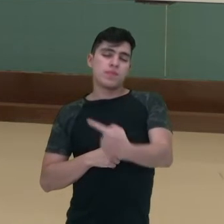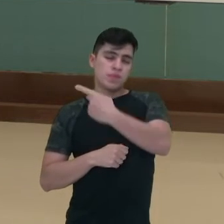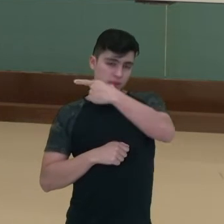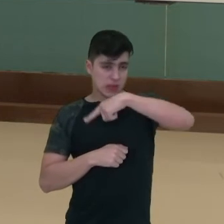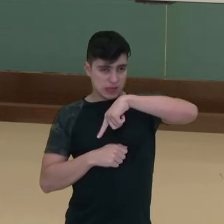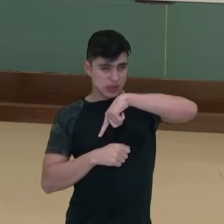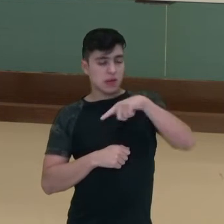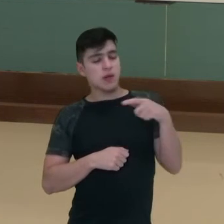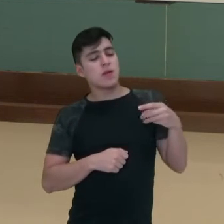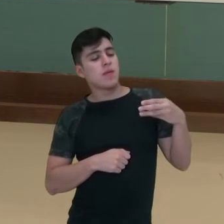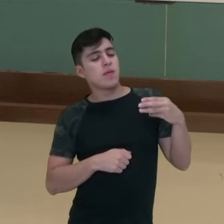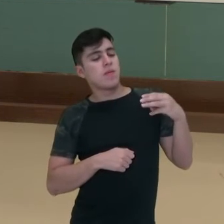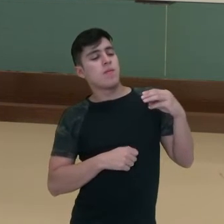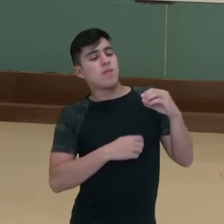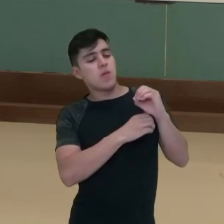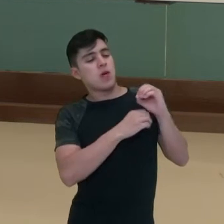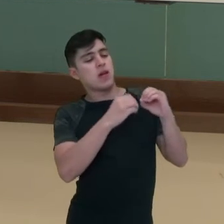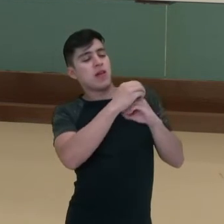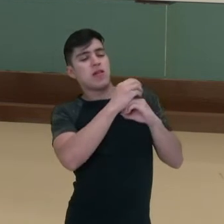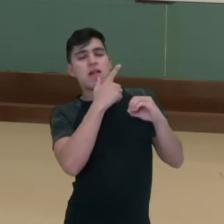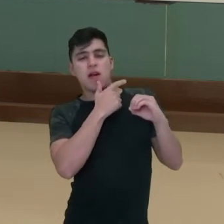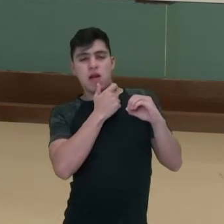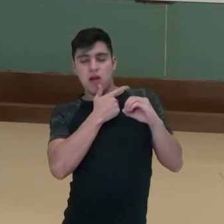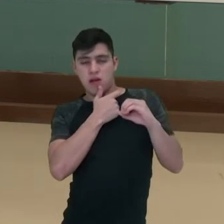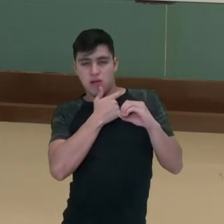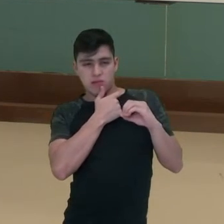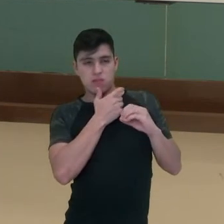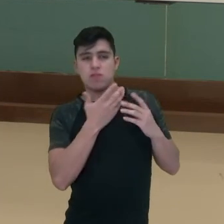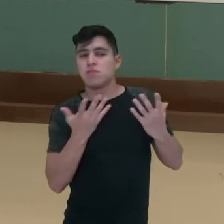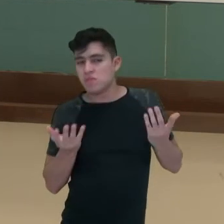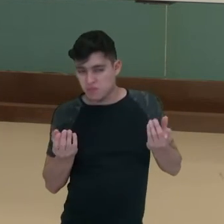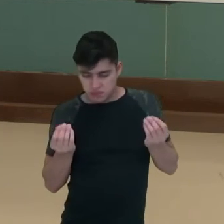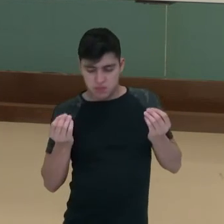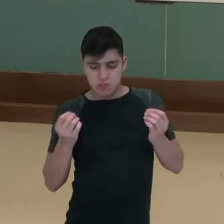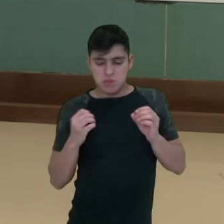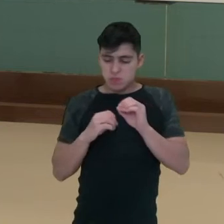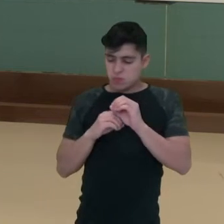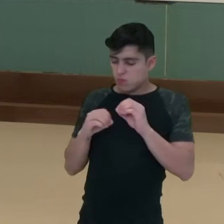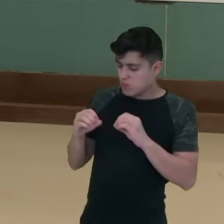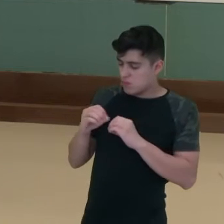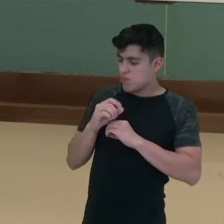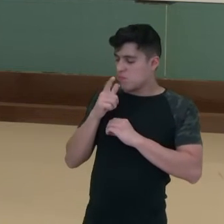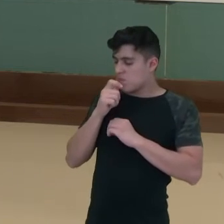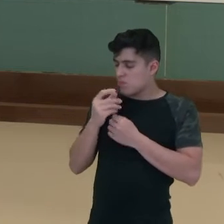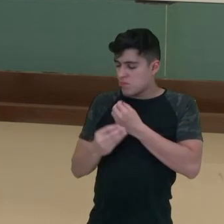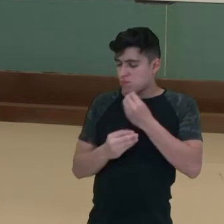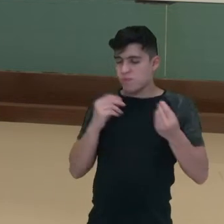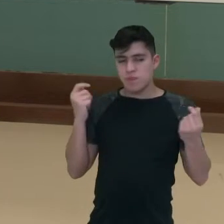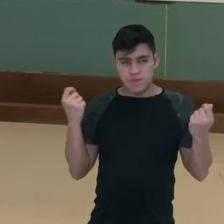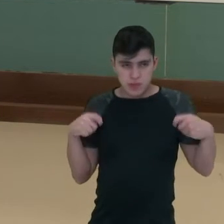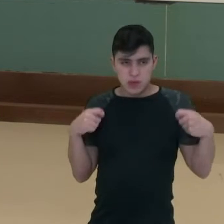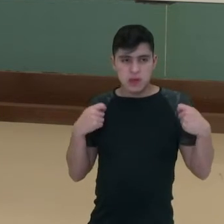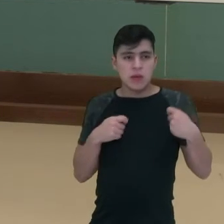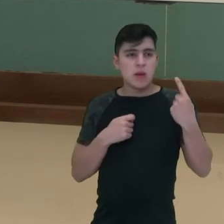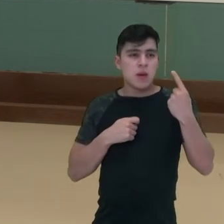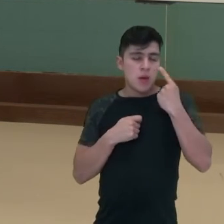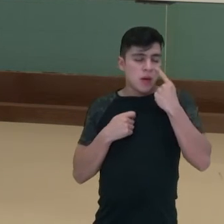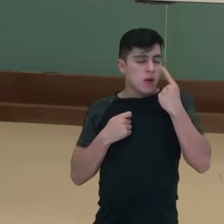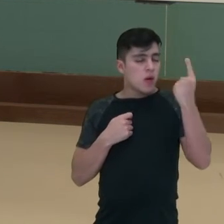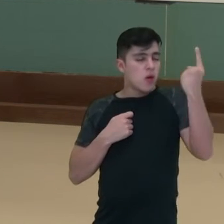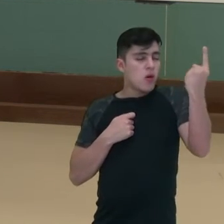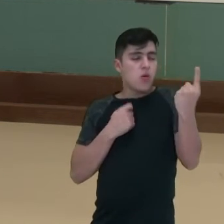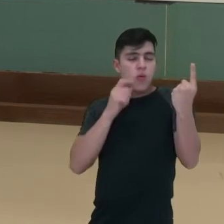uma molécula de água. Para formar uma molécula de água, eu preciso do quê? De